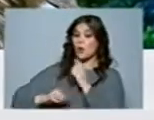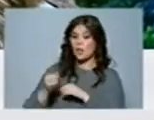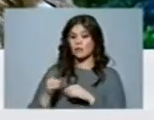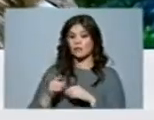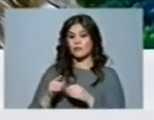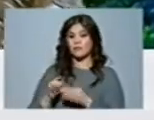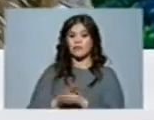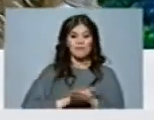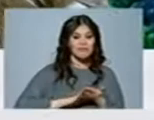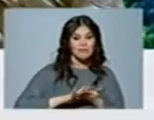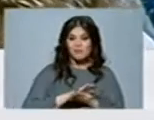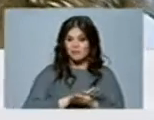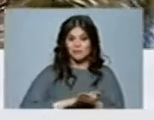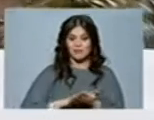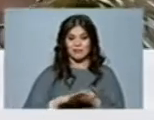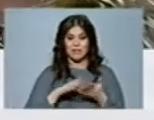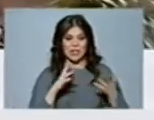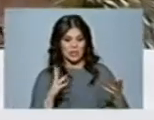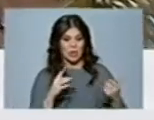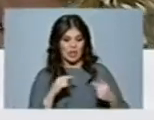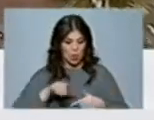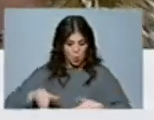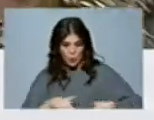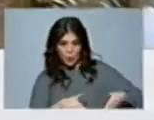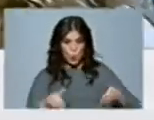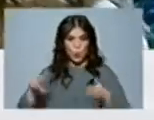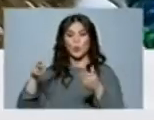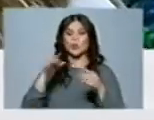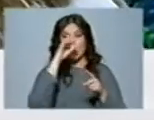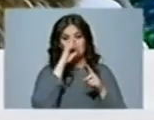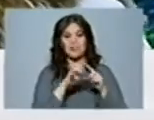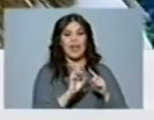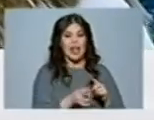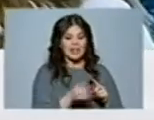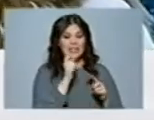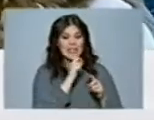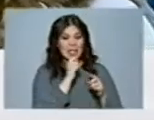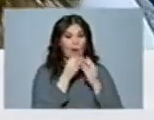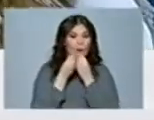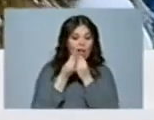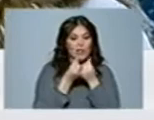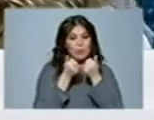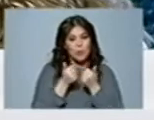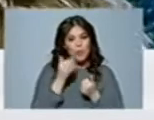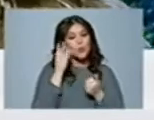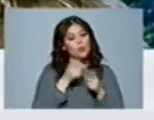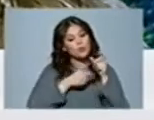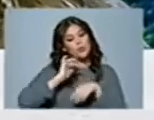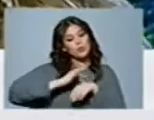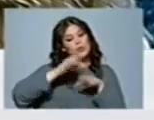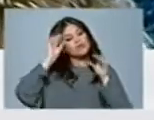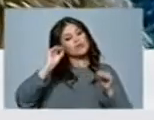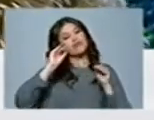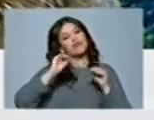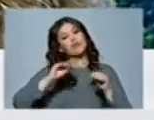zero, praticamente, não é? Por isso, há aqui um percurso a fazer para conseguir qualificar o número de profissionais suficientes para, neste